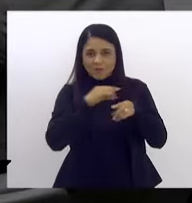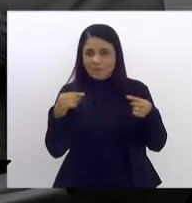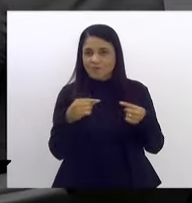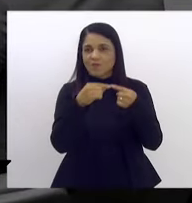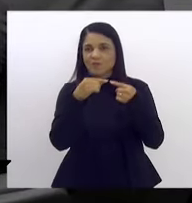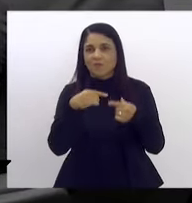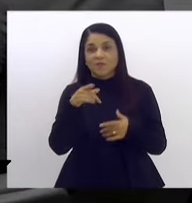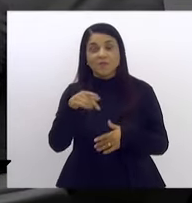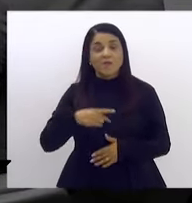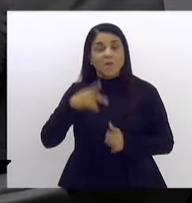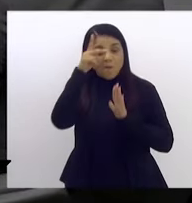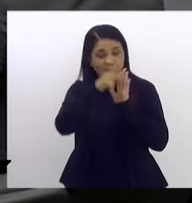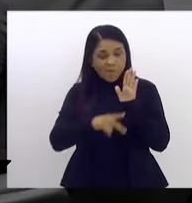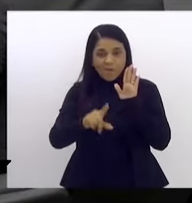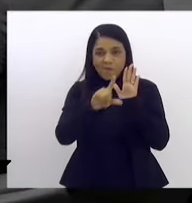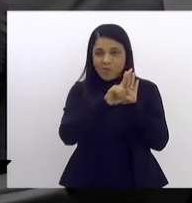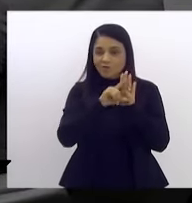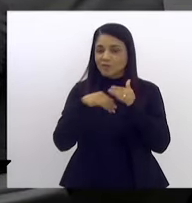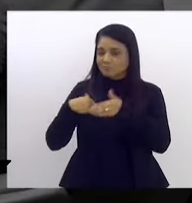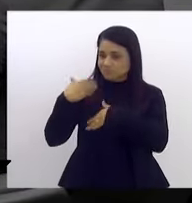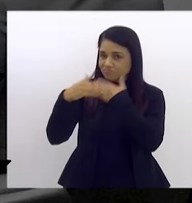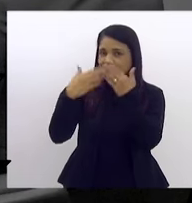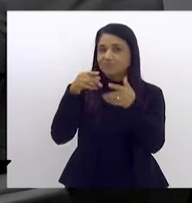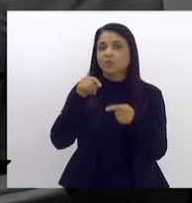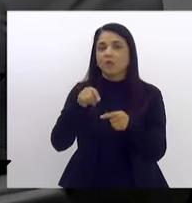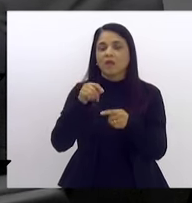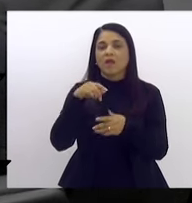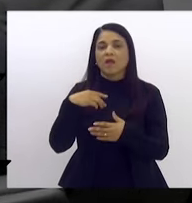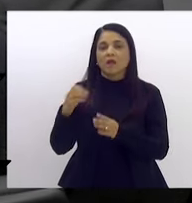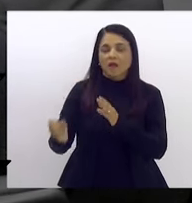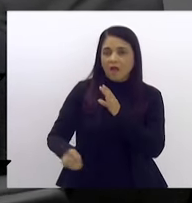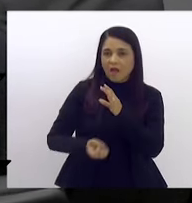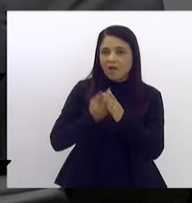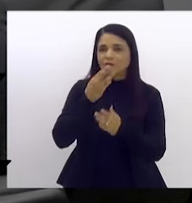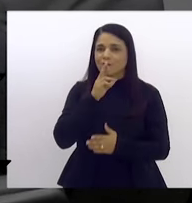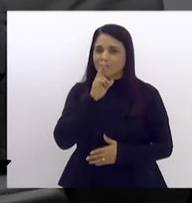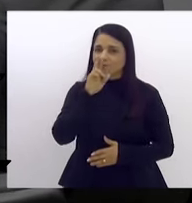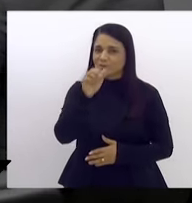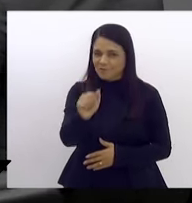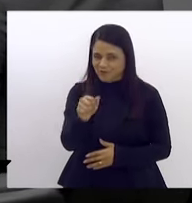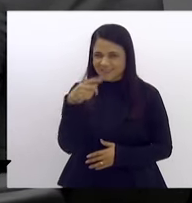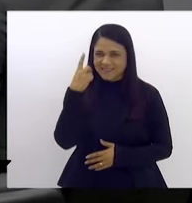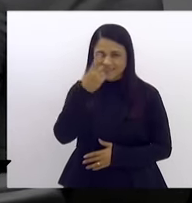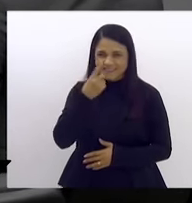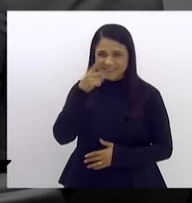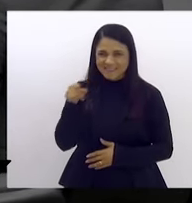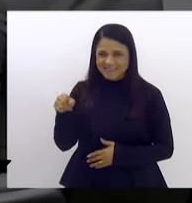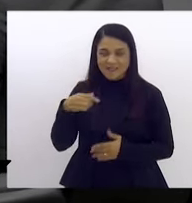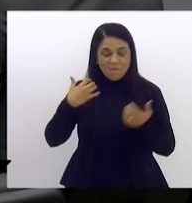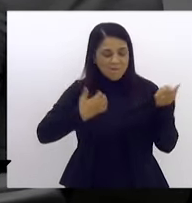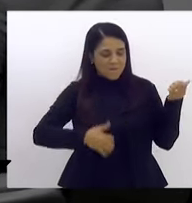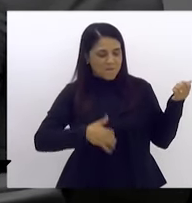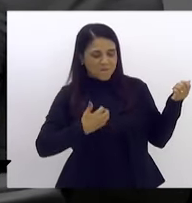presidente esses projetos só pode prosperar se for de autoria do deputado Amorin é o